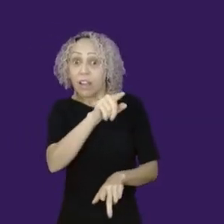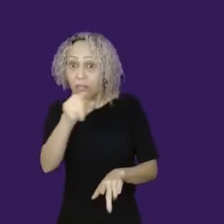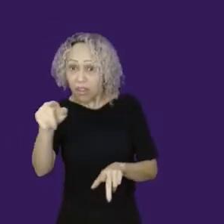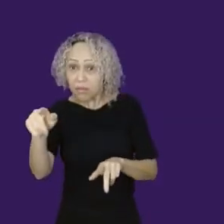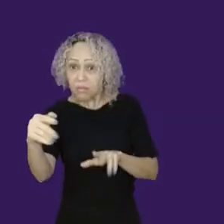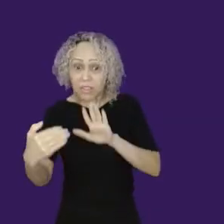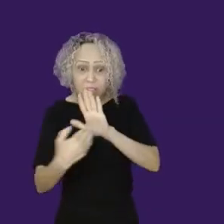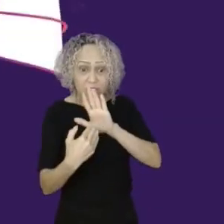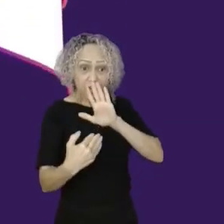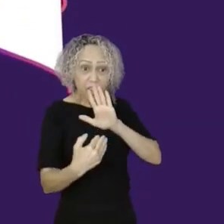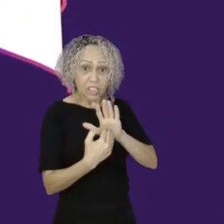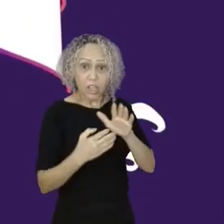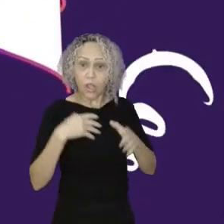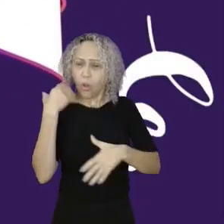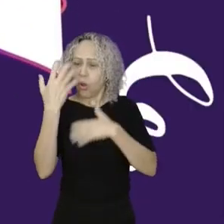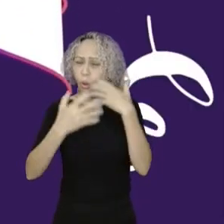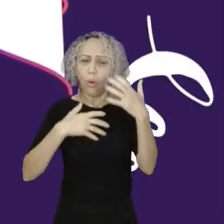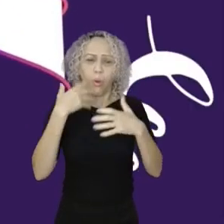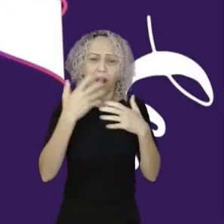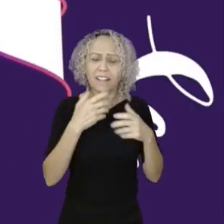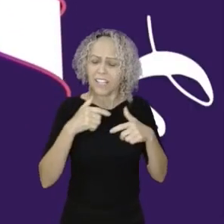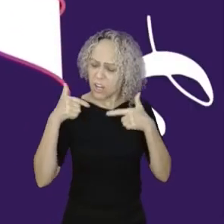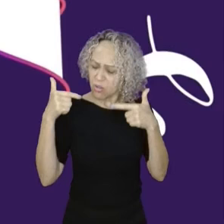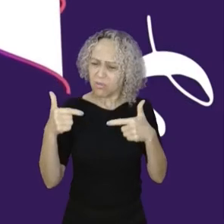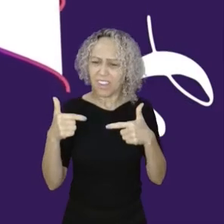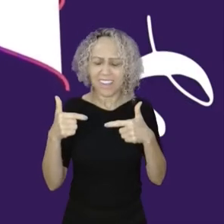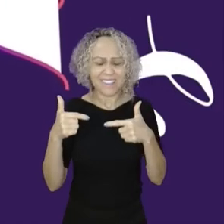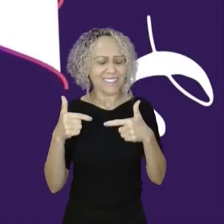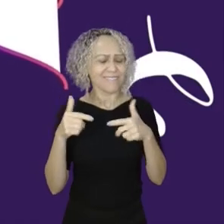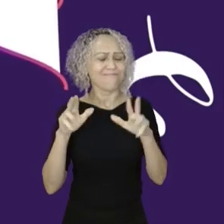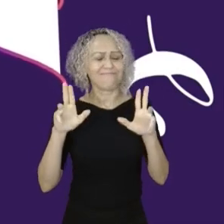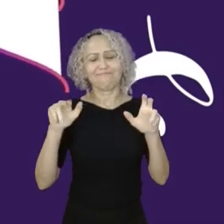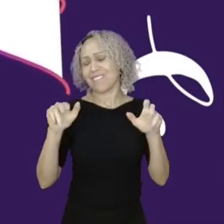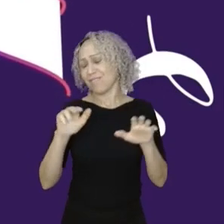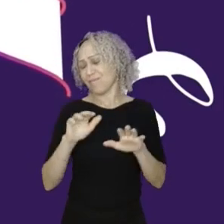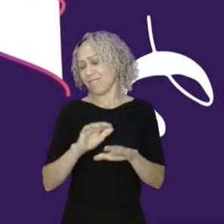Ninguém vai me impedir de cantar e lutar.